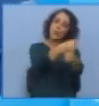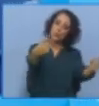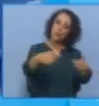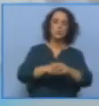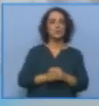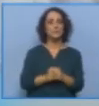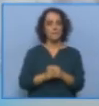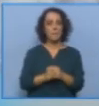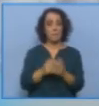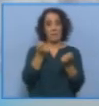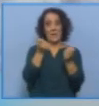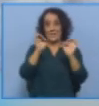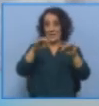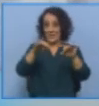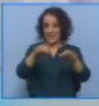Mesmo para concluir.